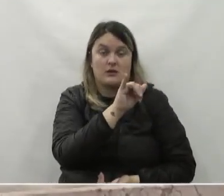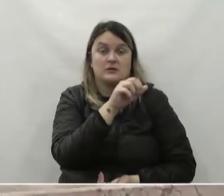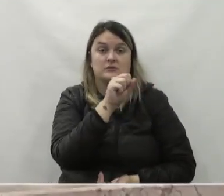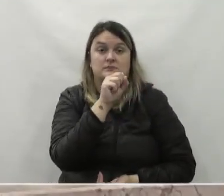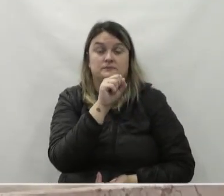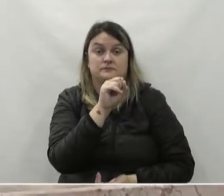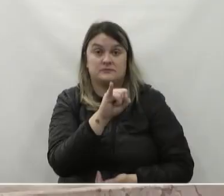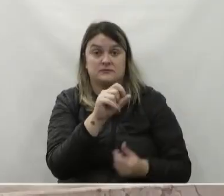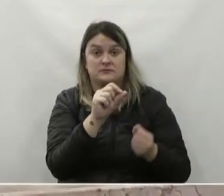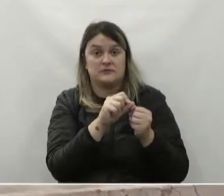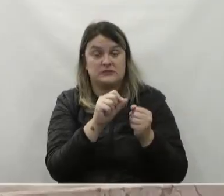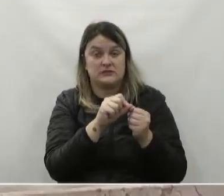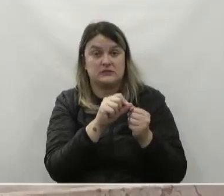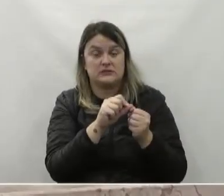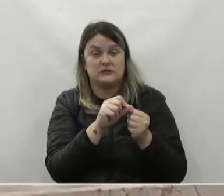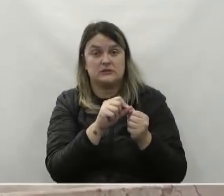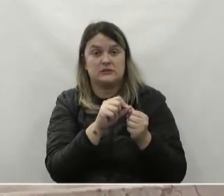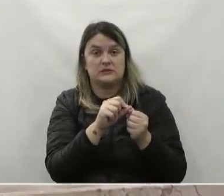feito também ali